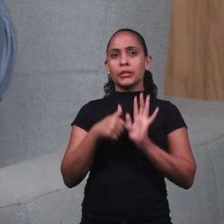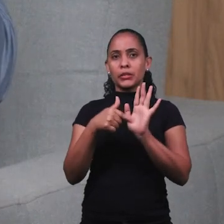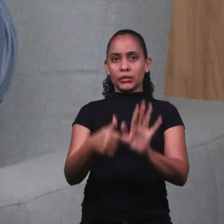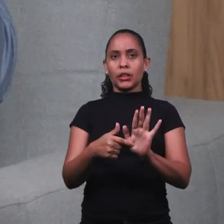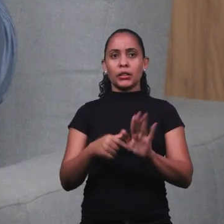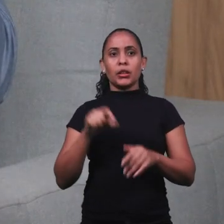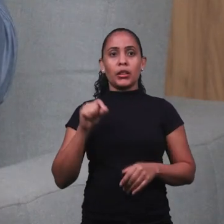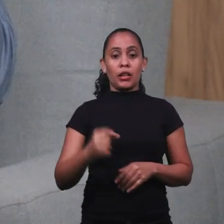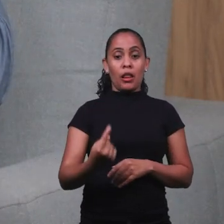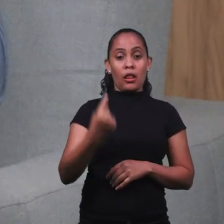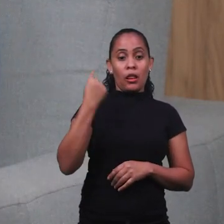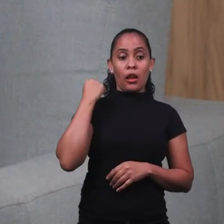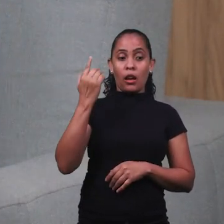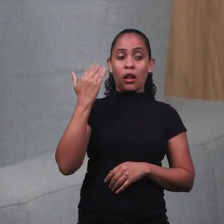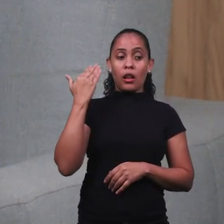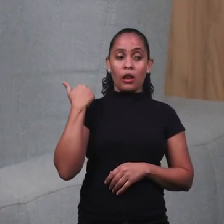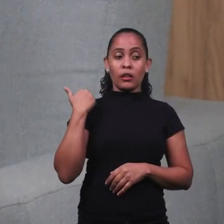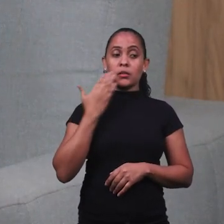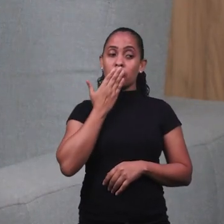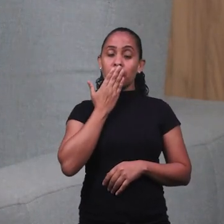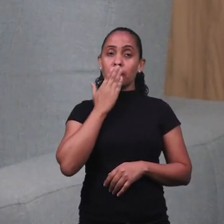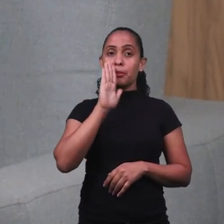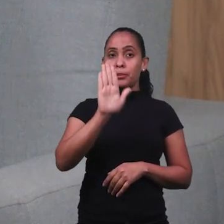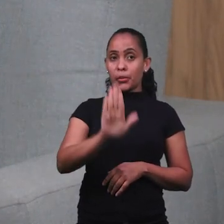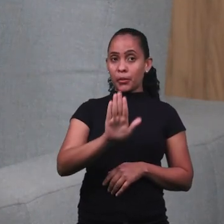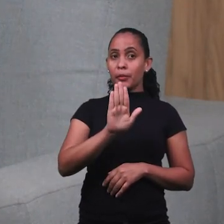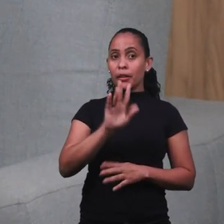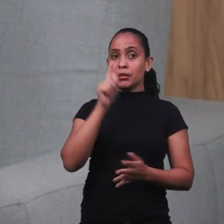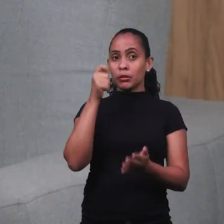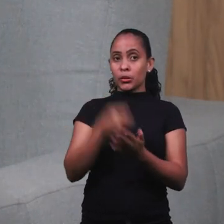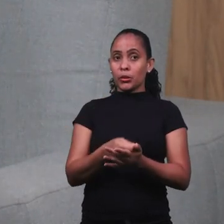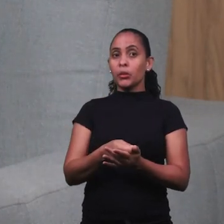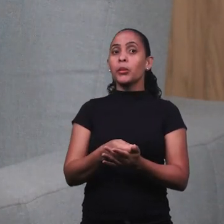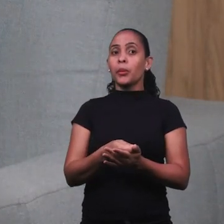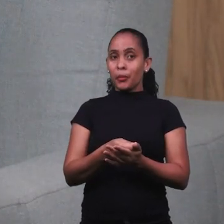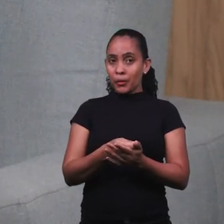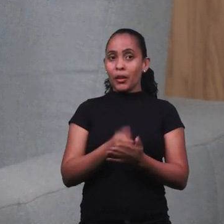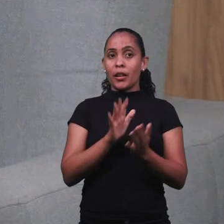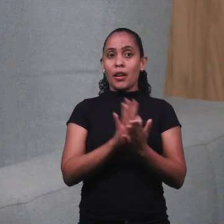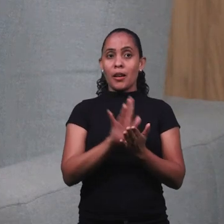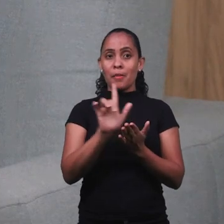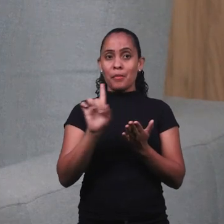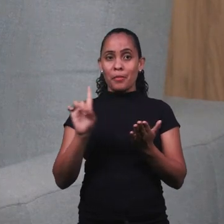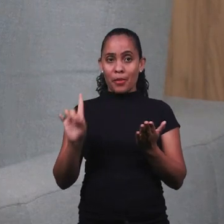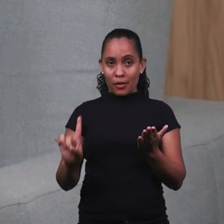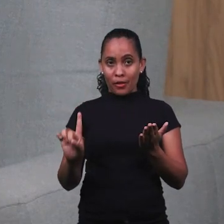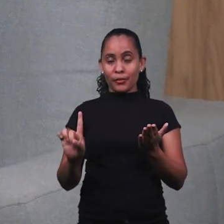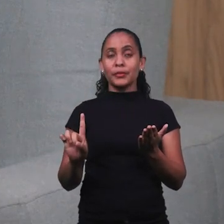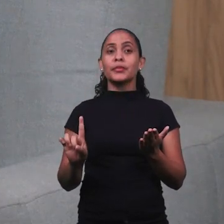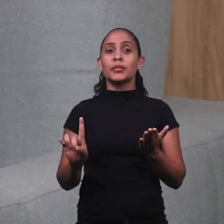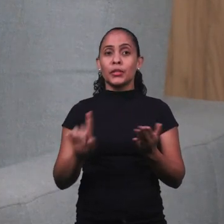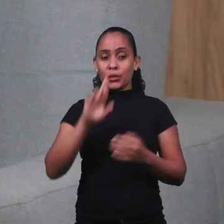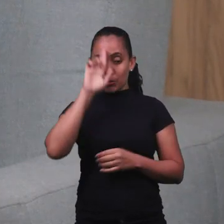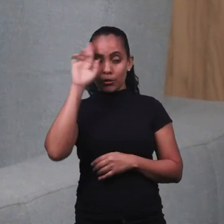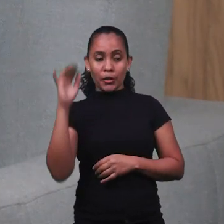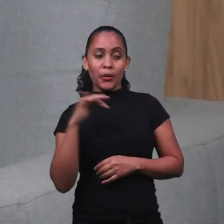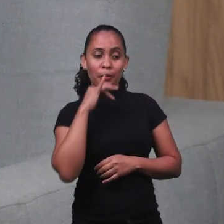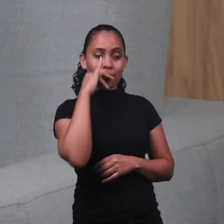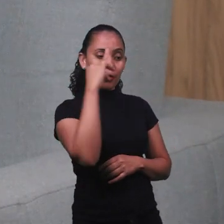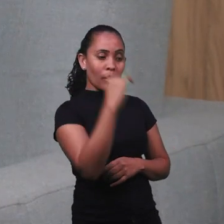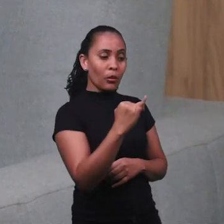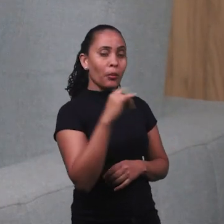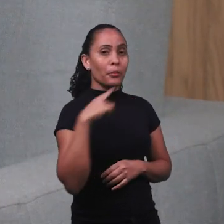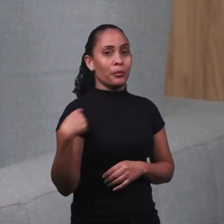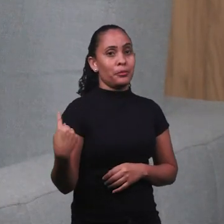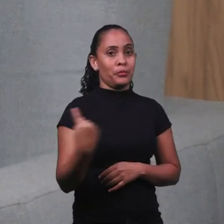palavra que o Senhor tinha dado lá atrás, a promessa, ela se cumpriu. E a palavra que o Senhor deu, que